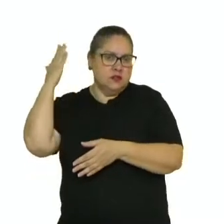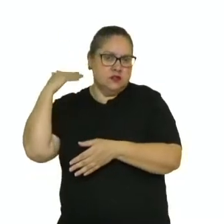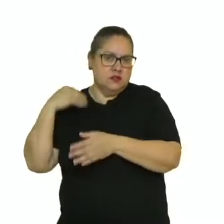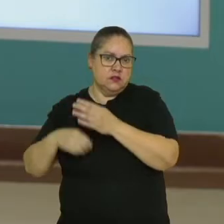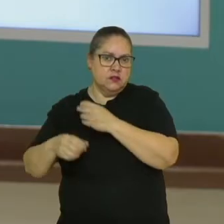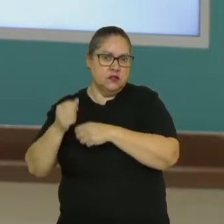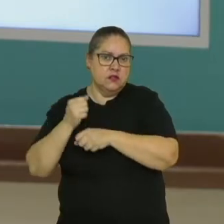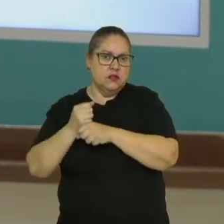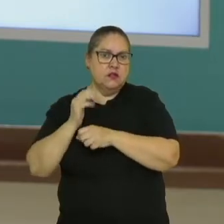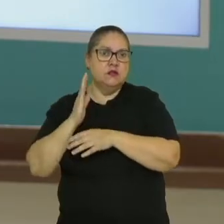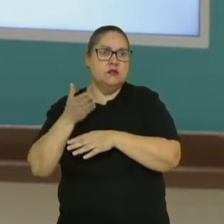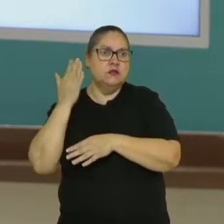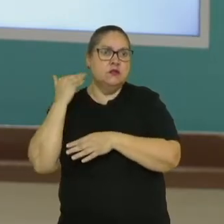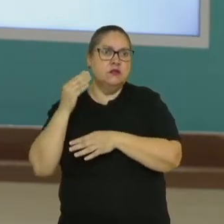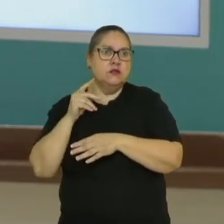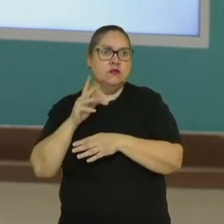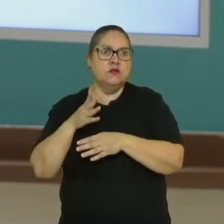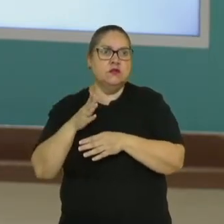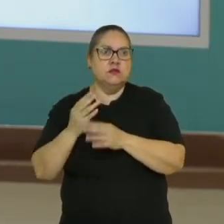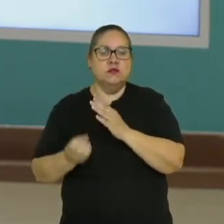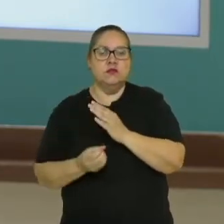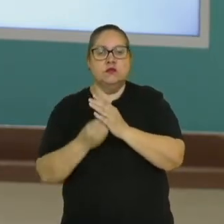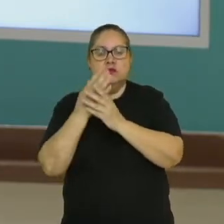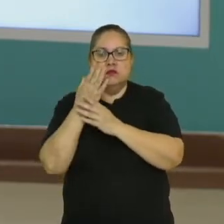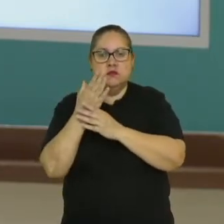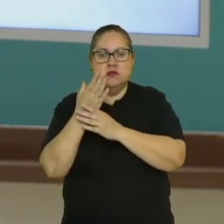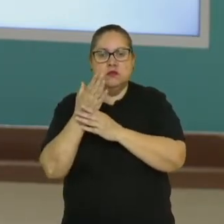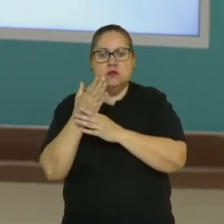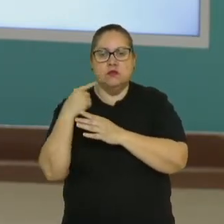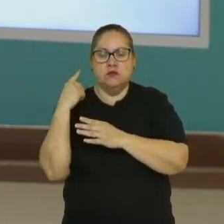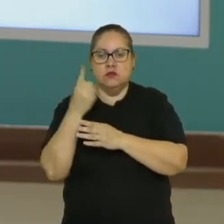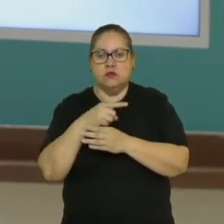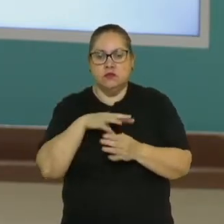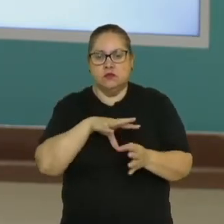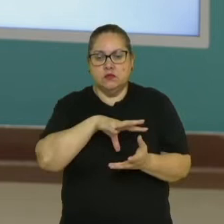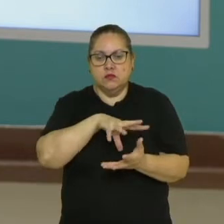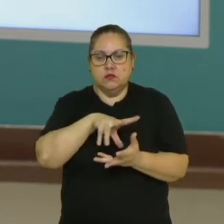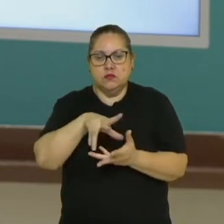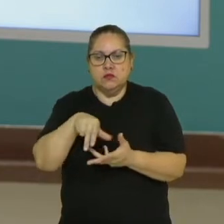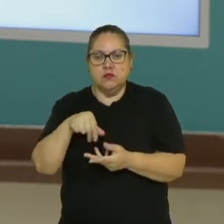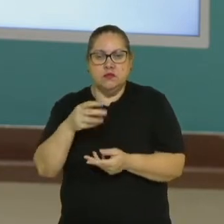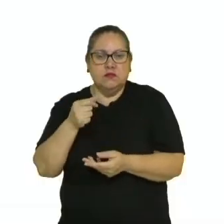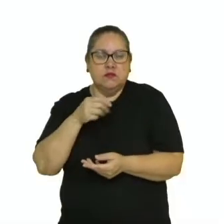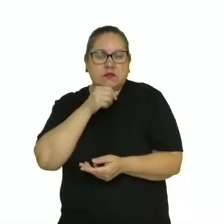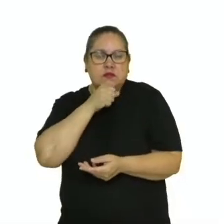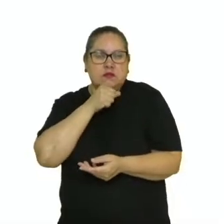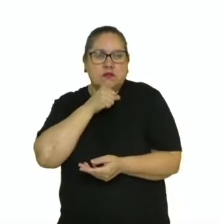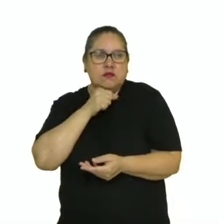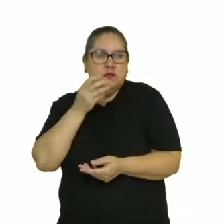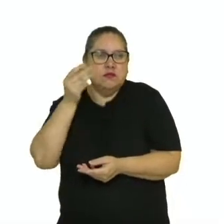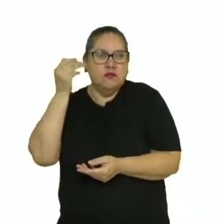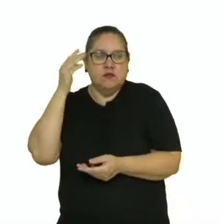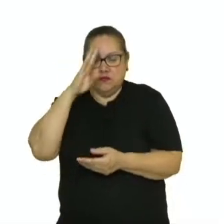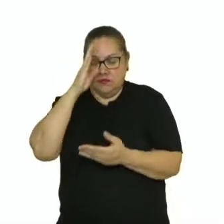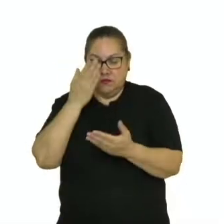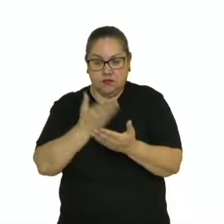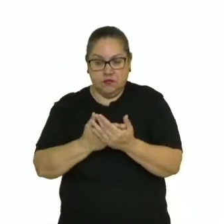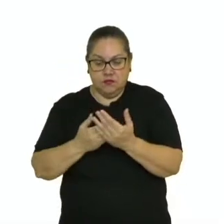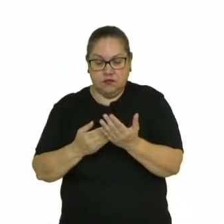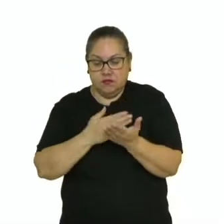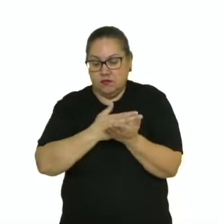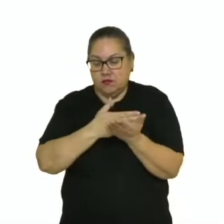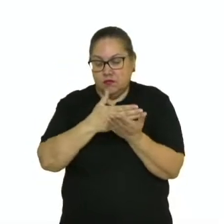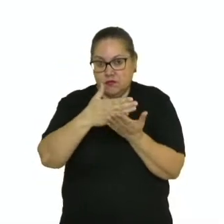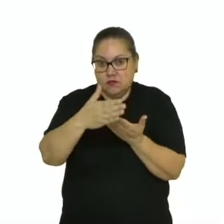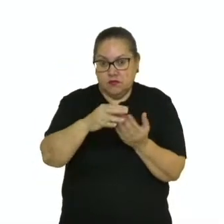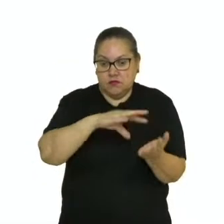nosso planeta foi originado. Olha como o nosso planeta é antigo. Acredita-se que no início lá da